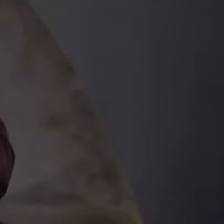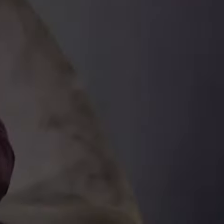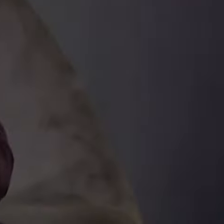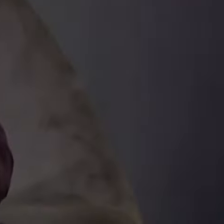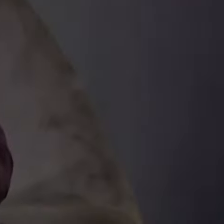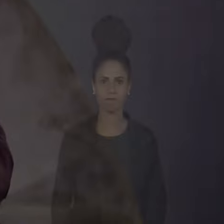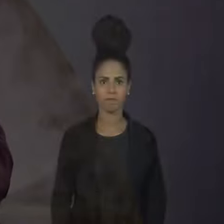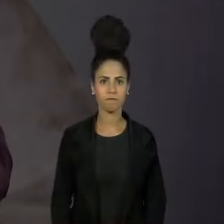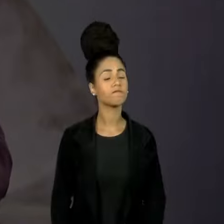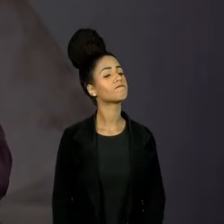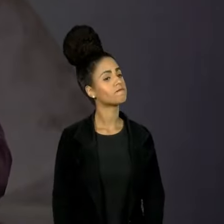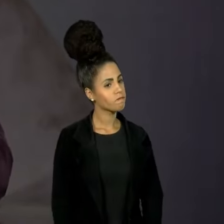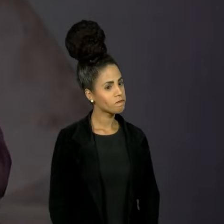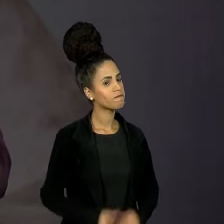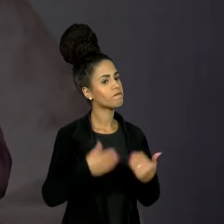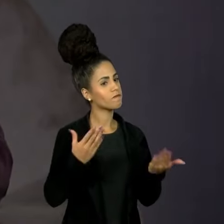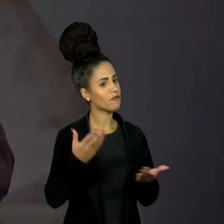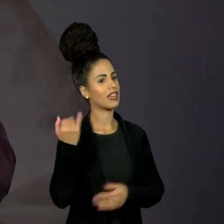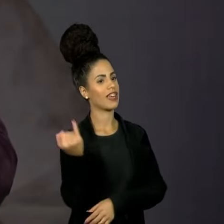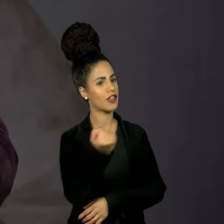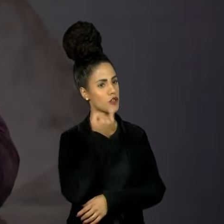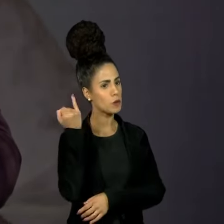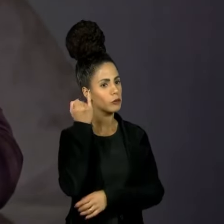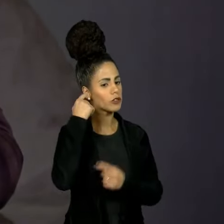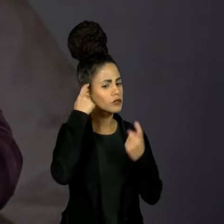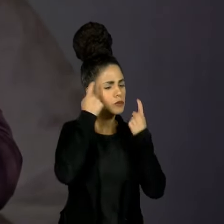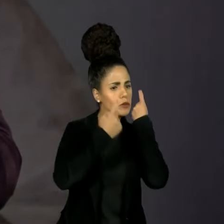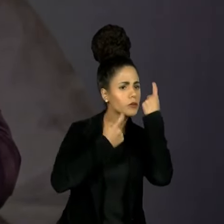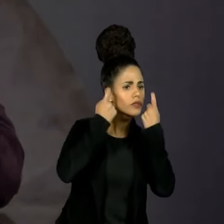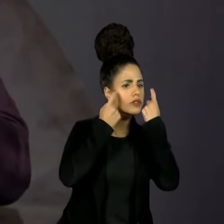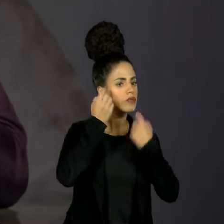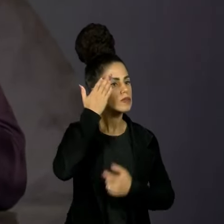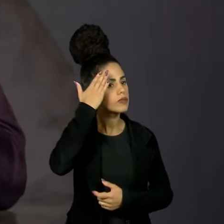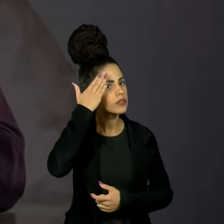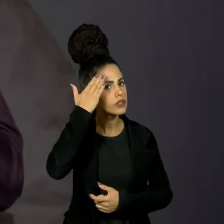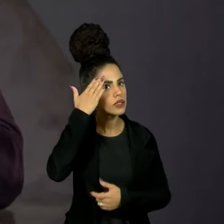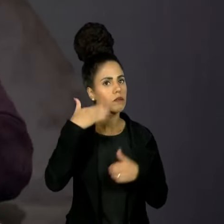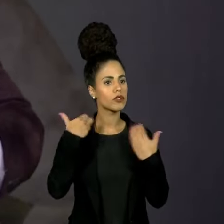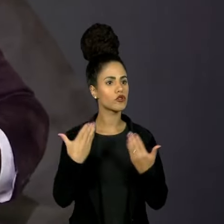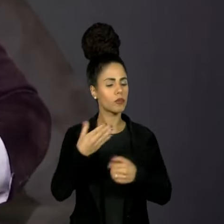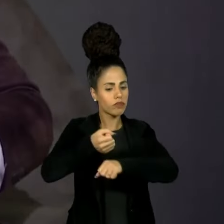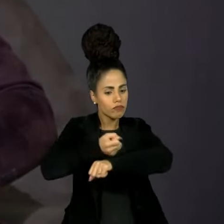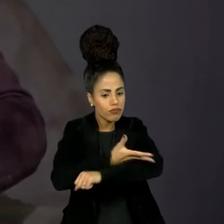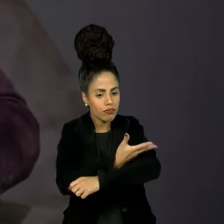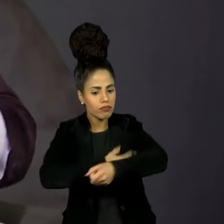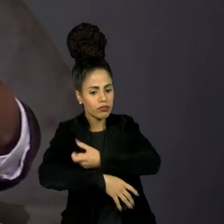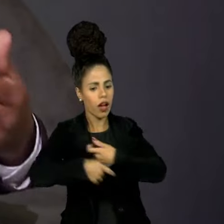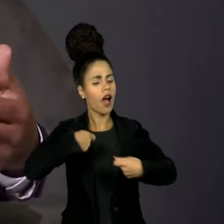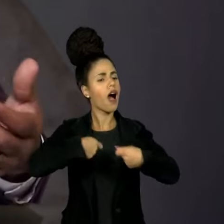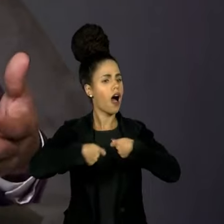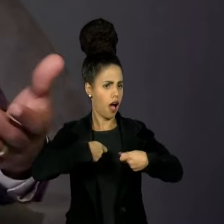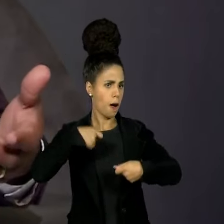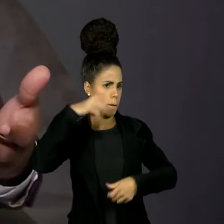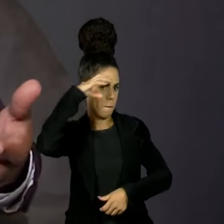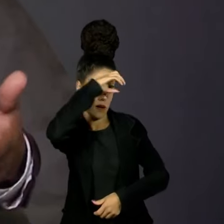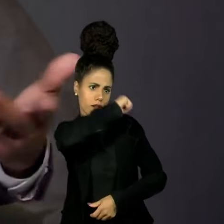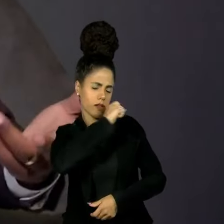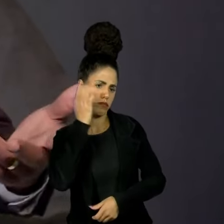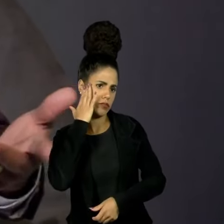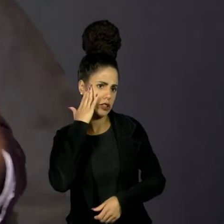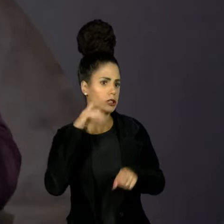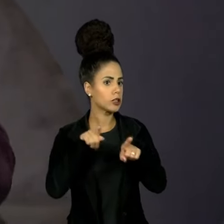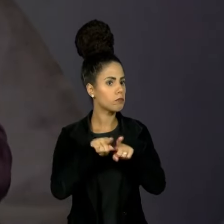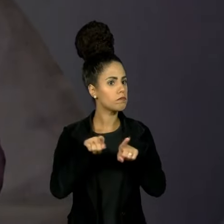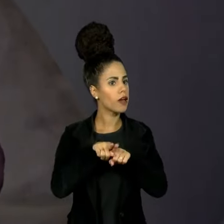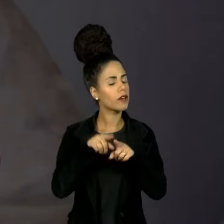Nós estamos dizendo que é importante ter essa preocupação com o estado emocional, é importante ter, não é, a